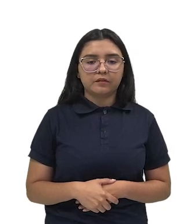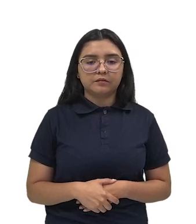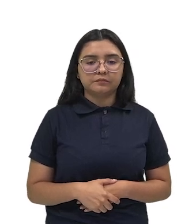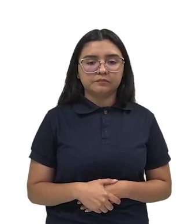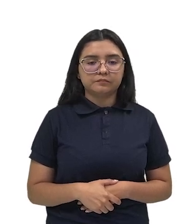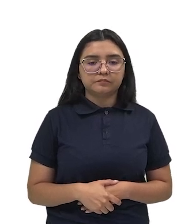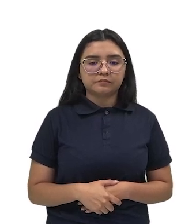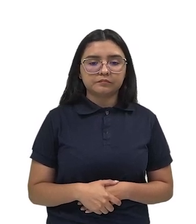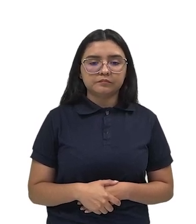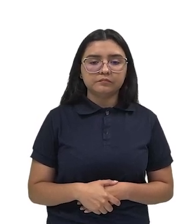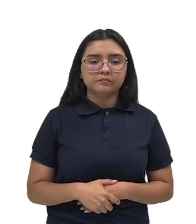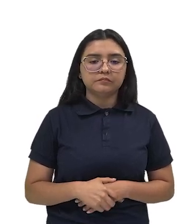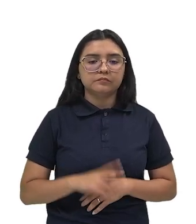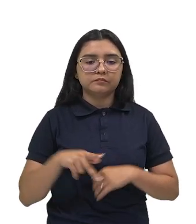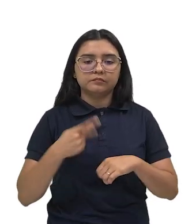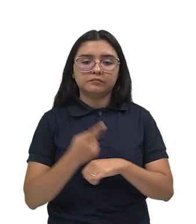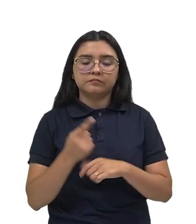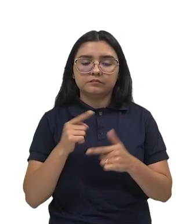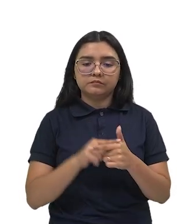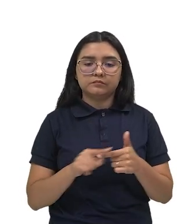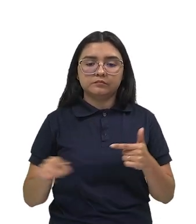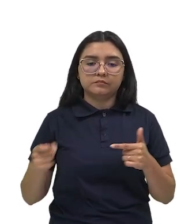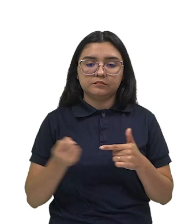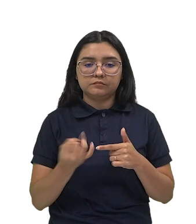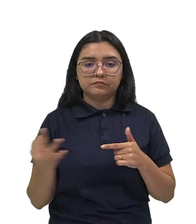beleza? E vou dividir pela